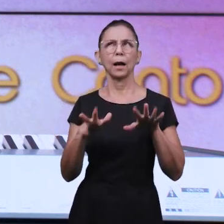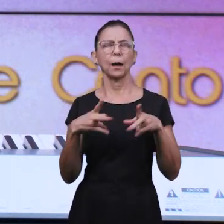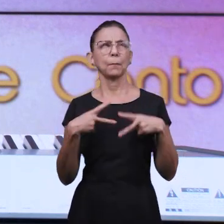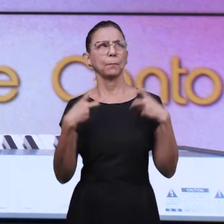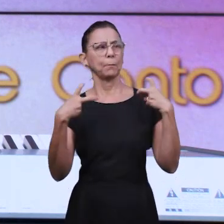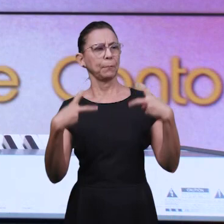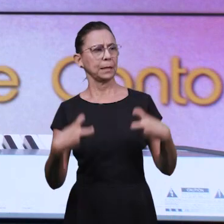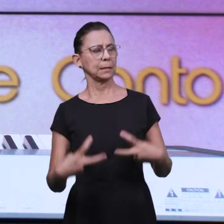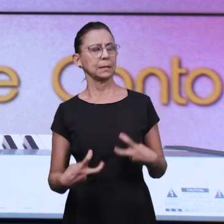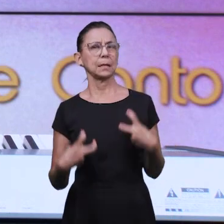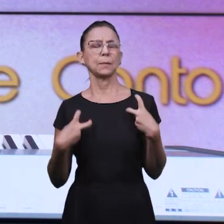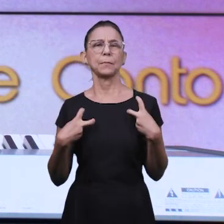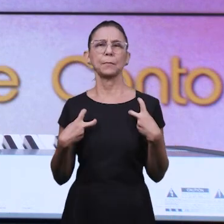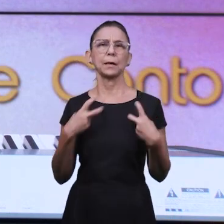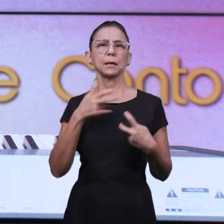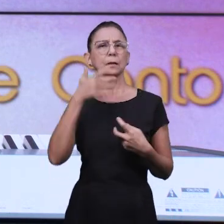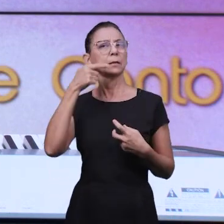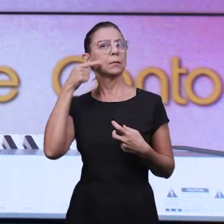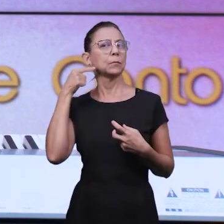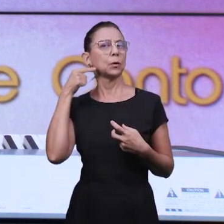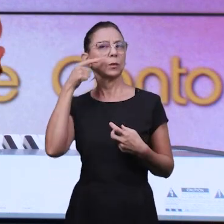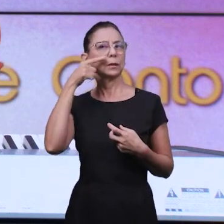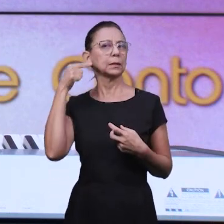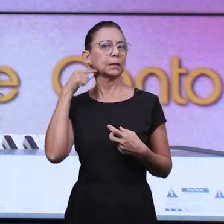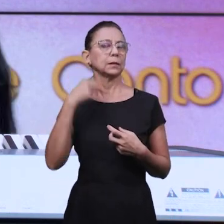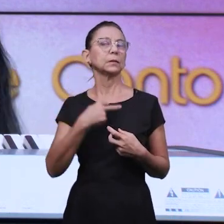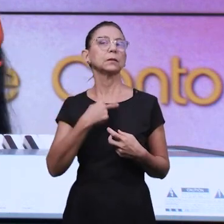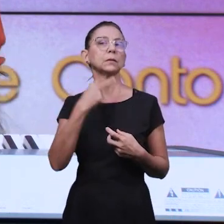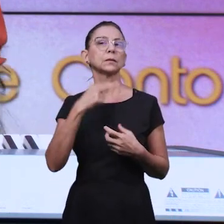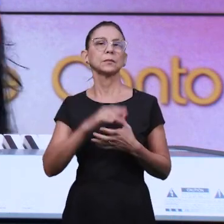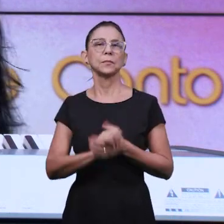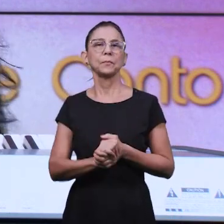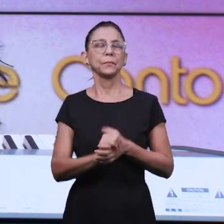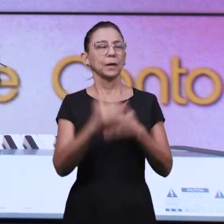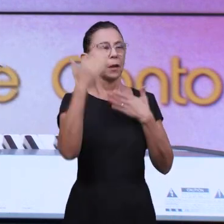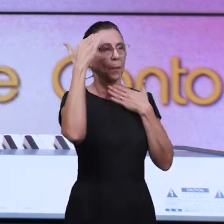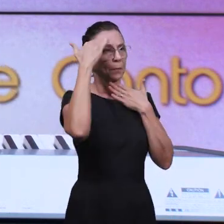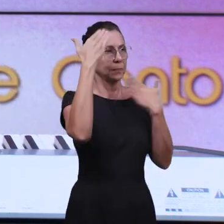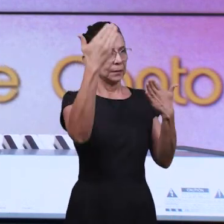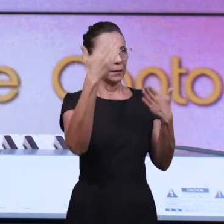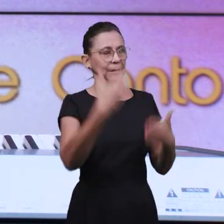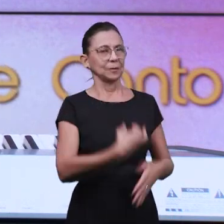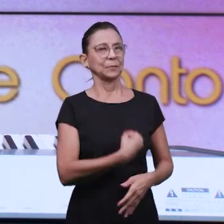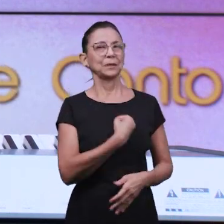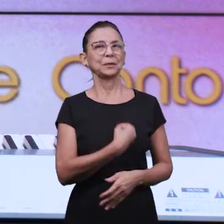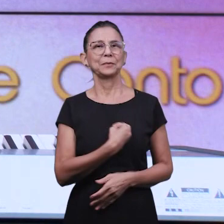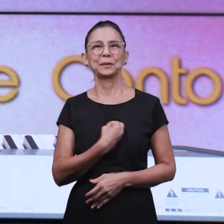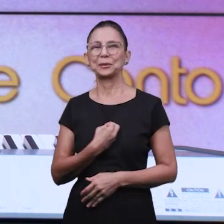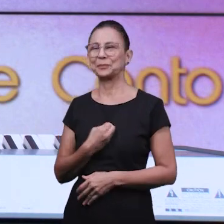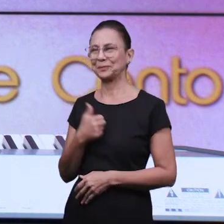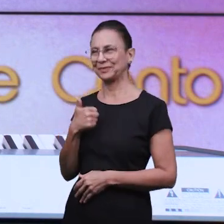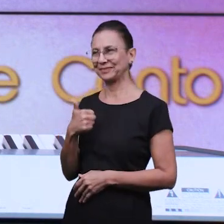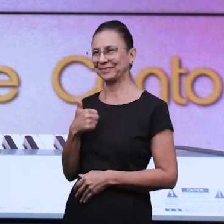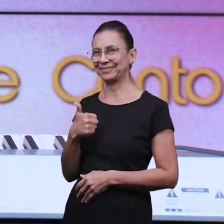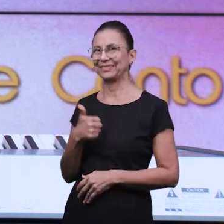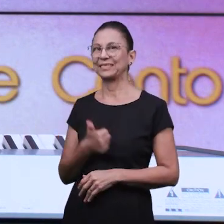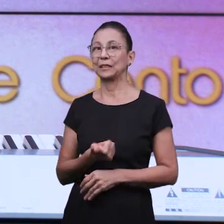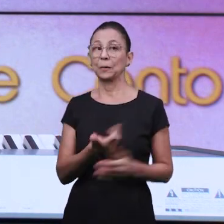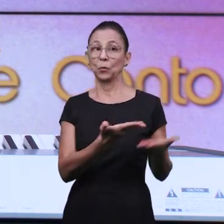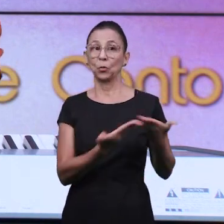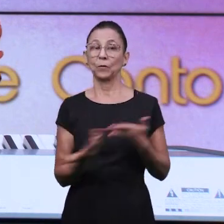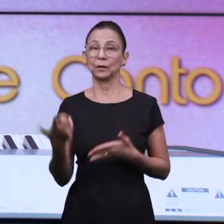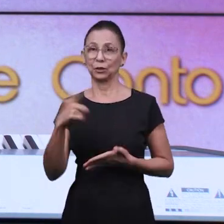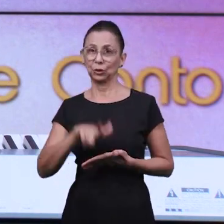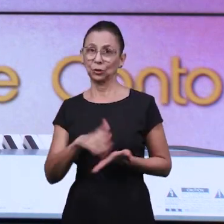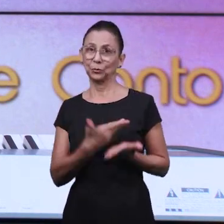movimentos da nossa estrutura de trato vocal. Jordânia, obrigada pela participação. Agradeço. Contaremos com a Jordânia outras